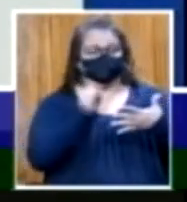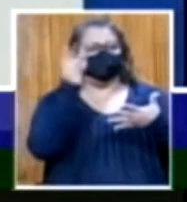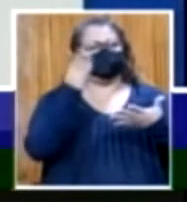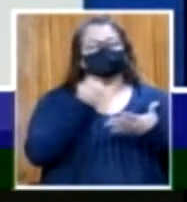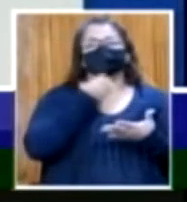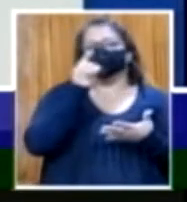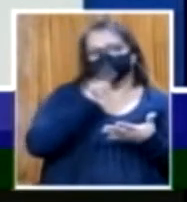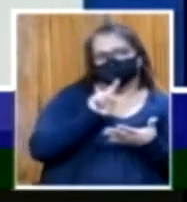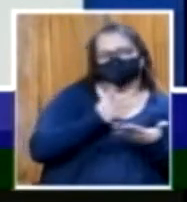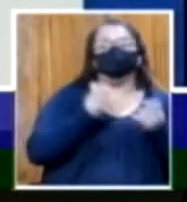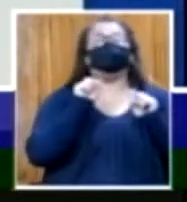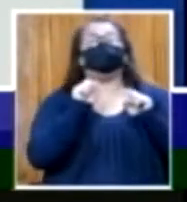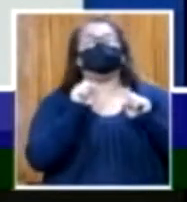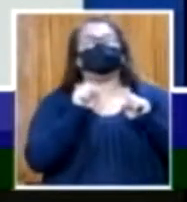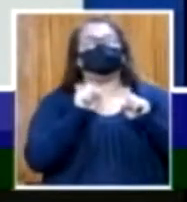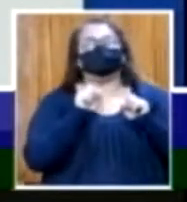tão bom.